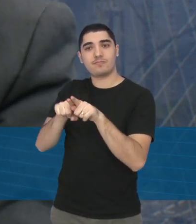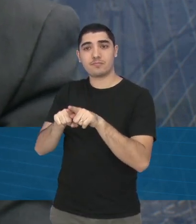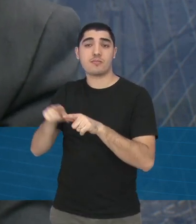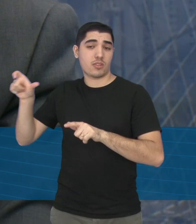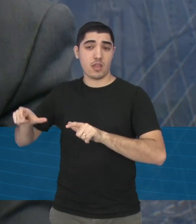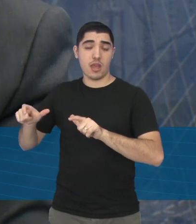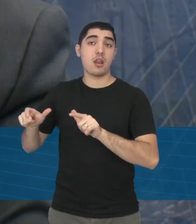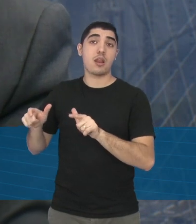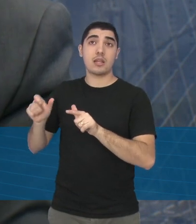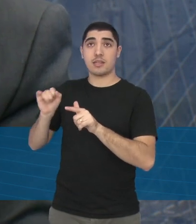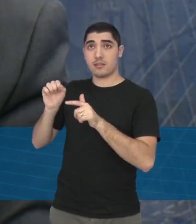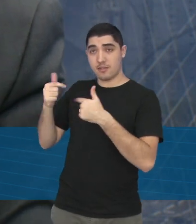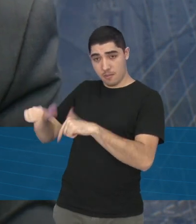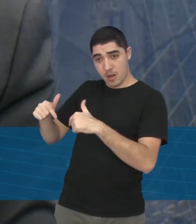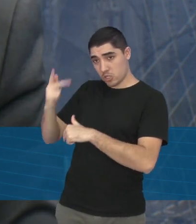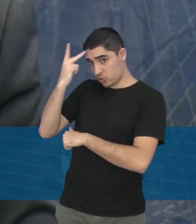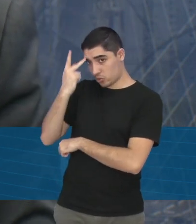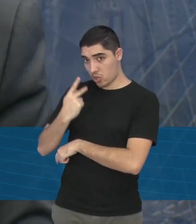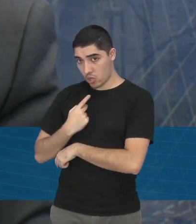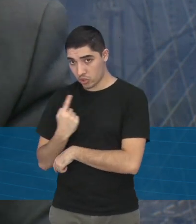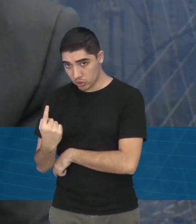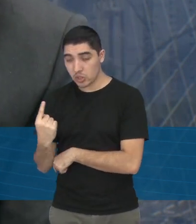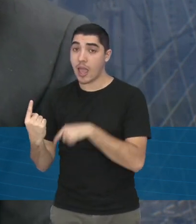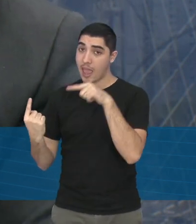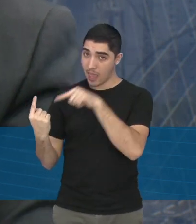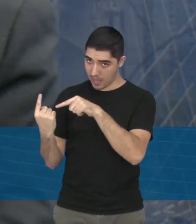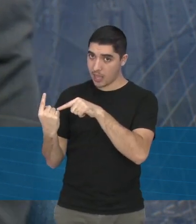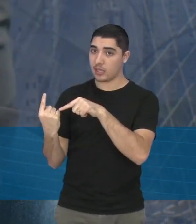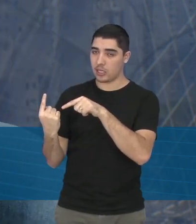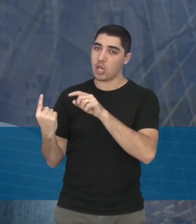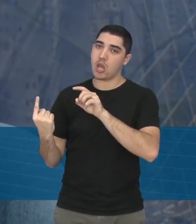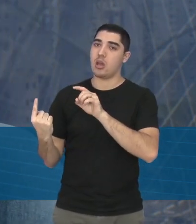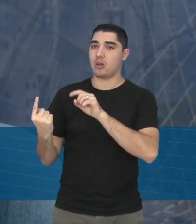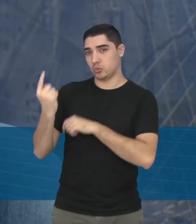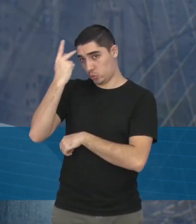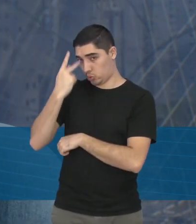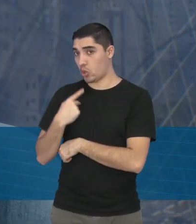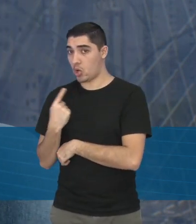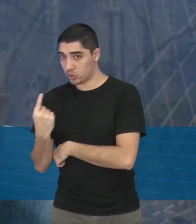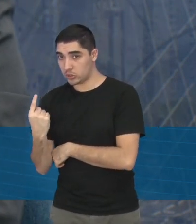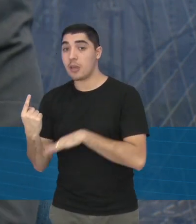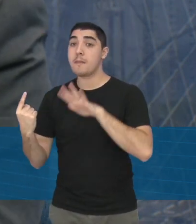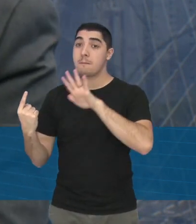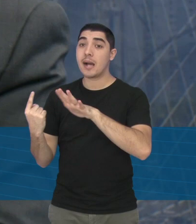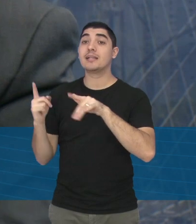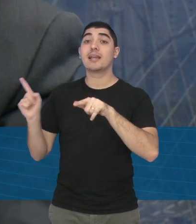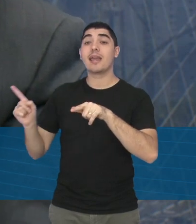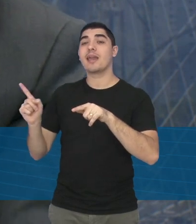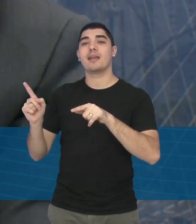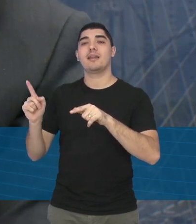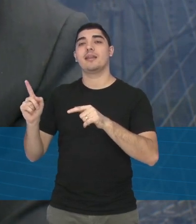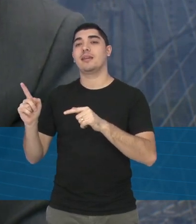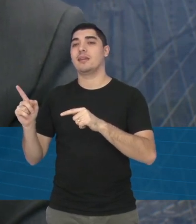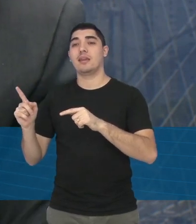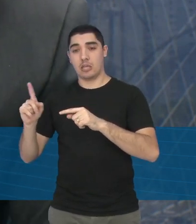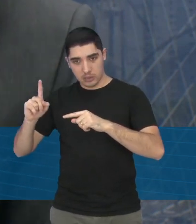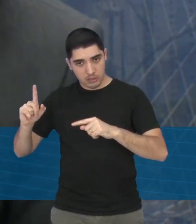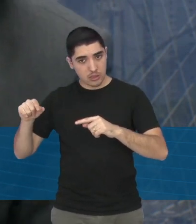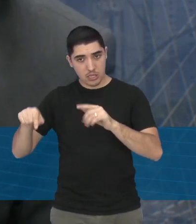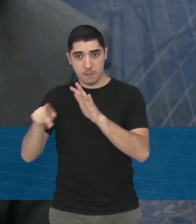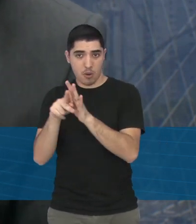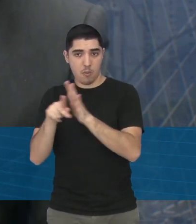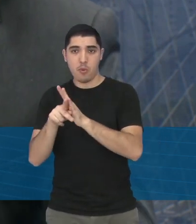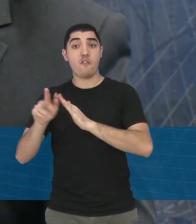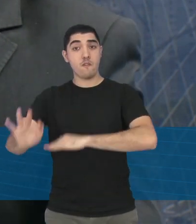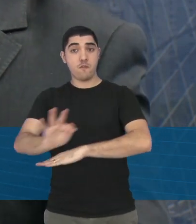dele e trabalha sozinho, ele é um trabalhador autônomo e ele está totalmente distante da